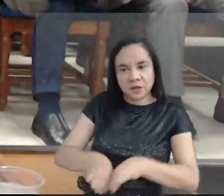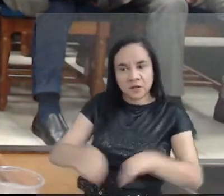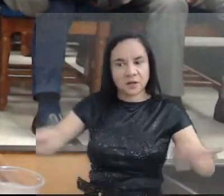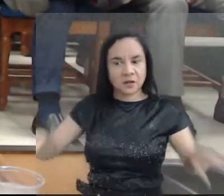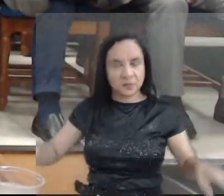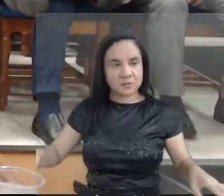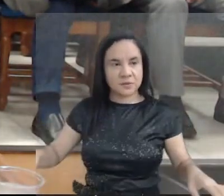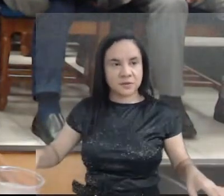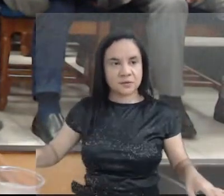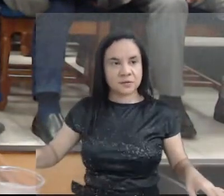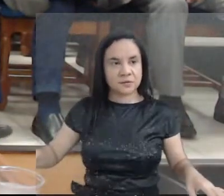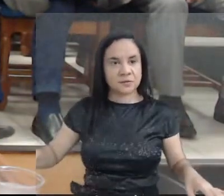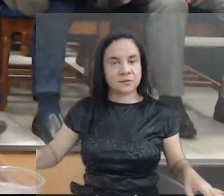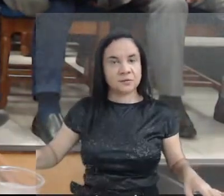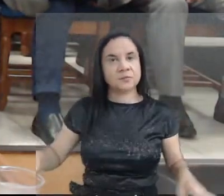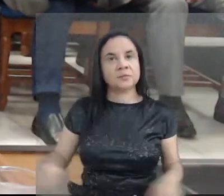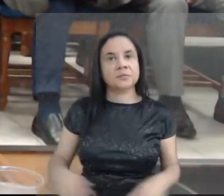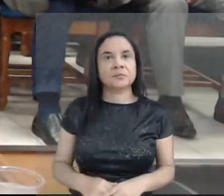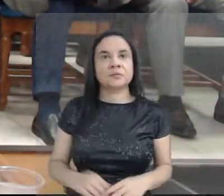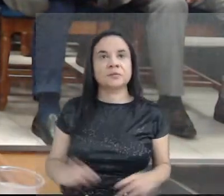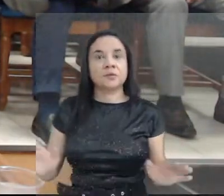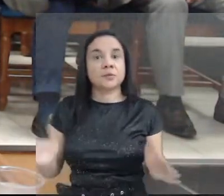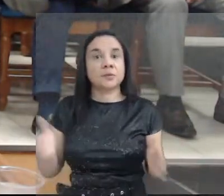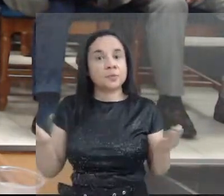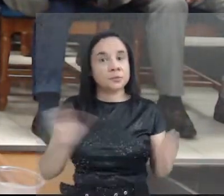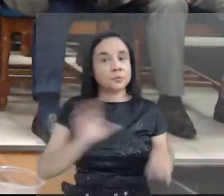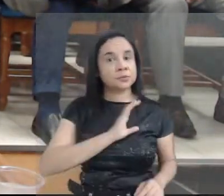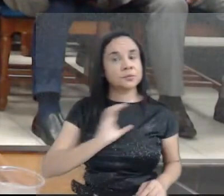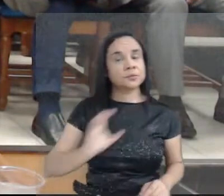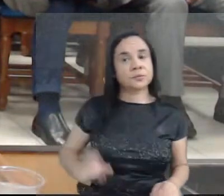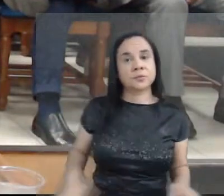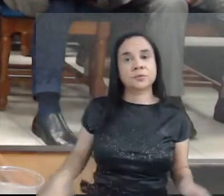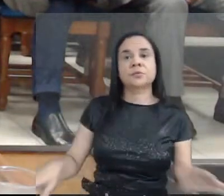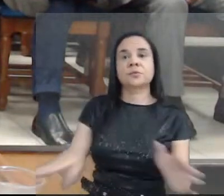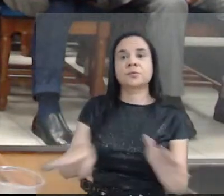Então, os irmãos observam que quando Cristo veio